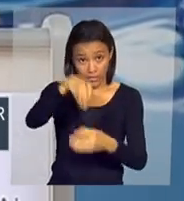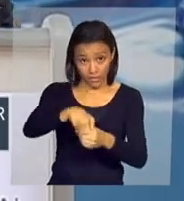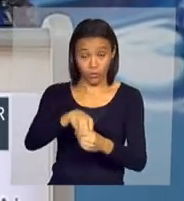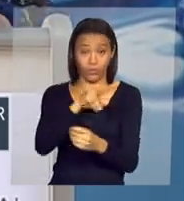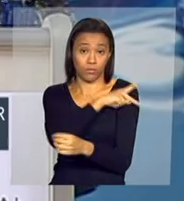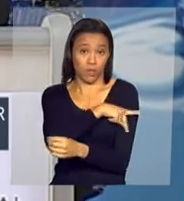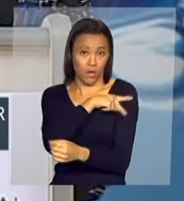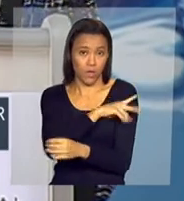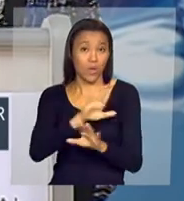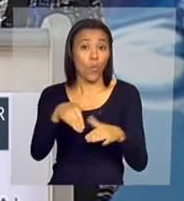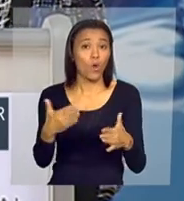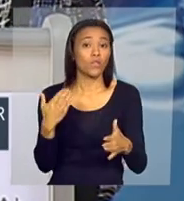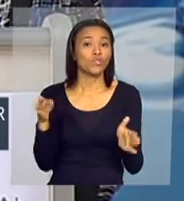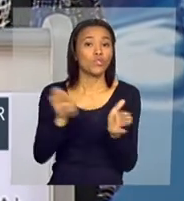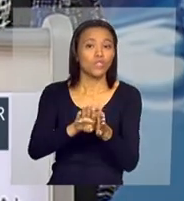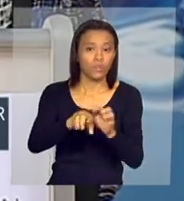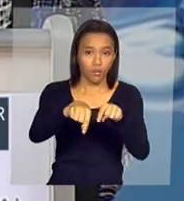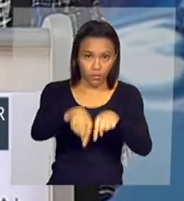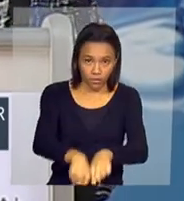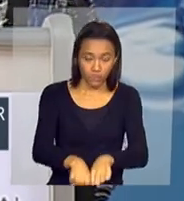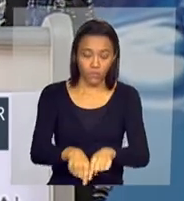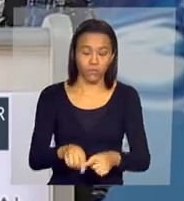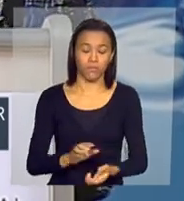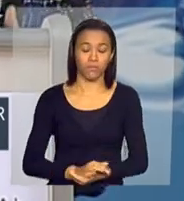aqui para